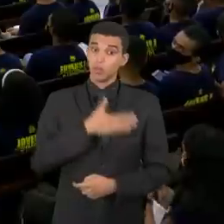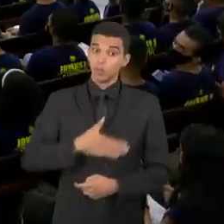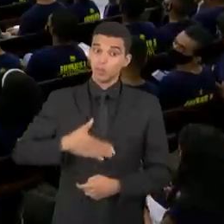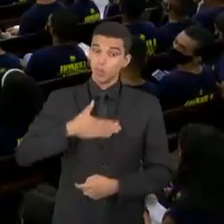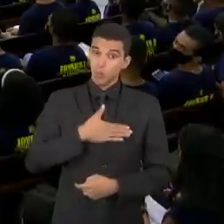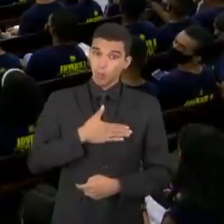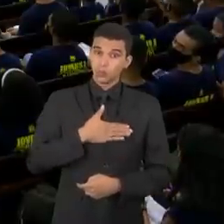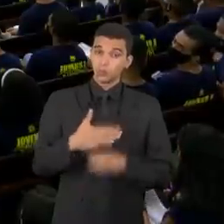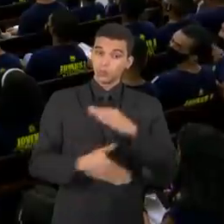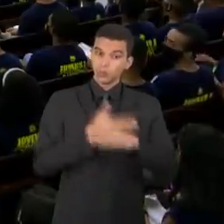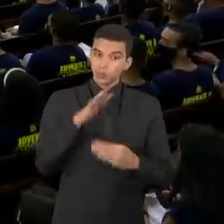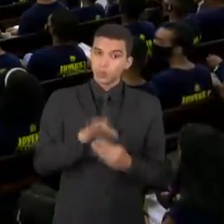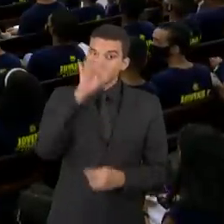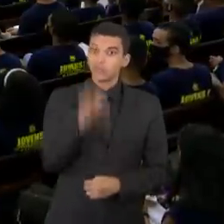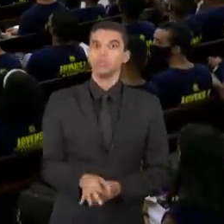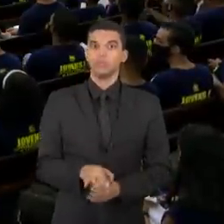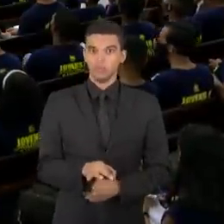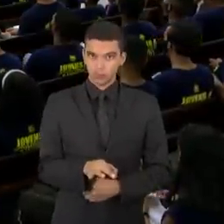agrado.